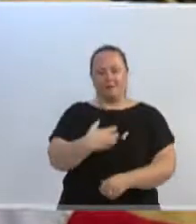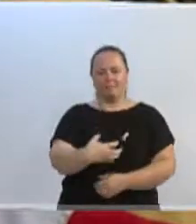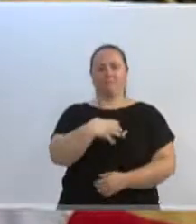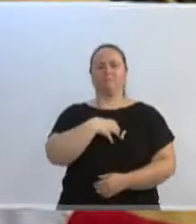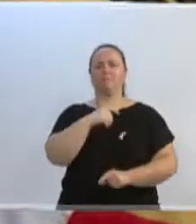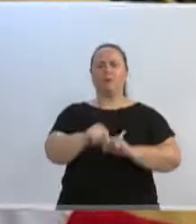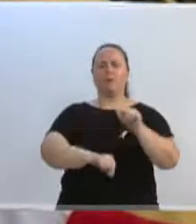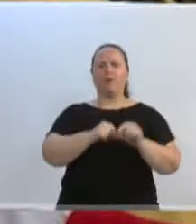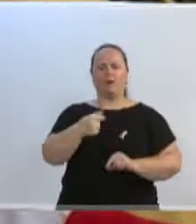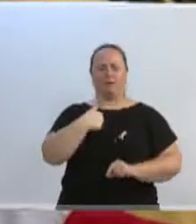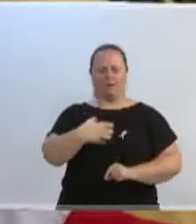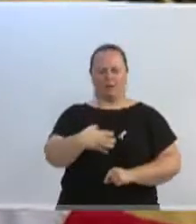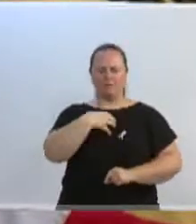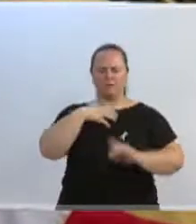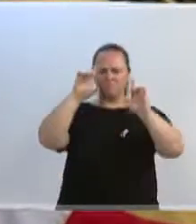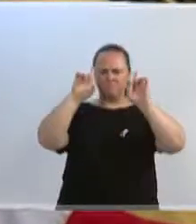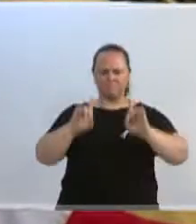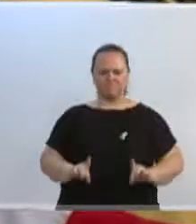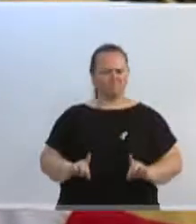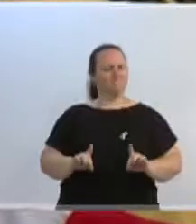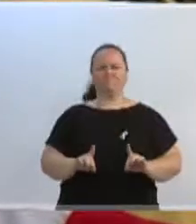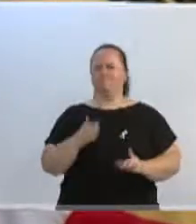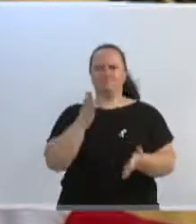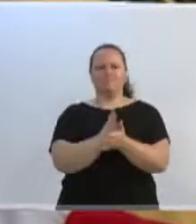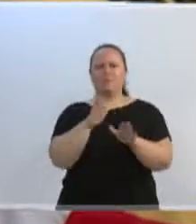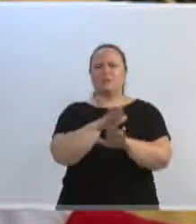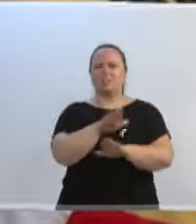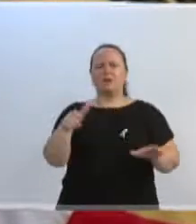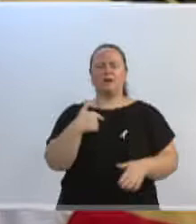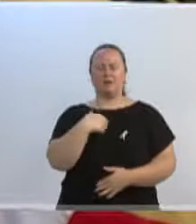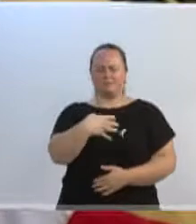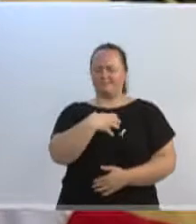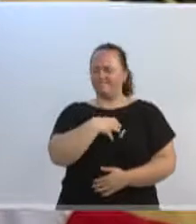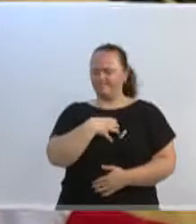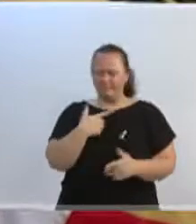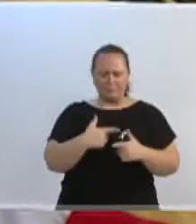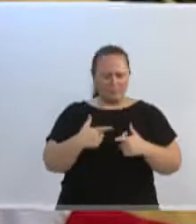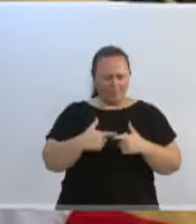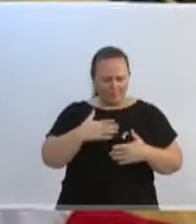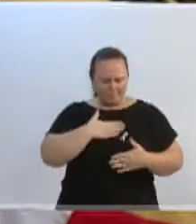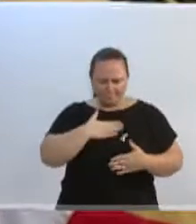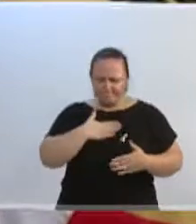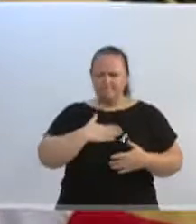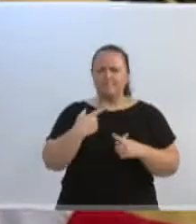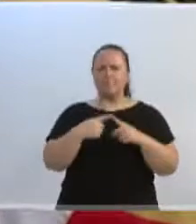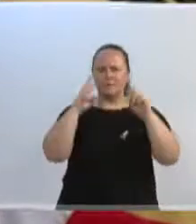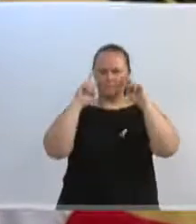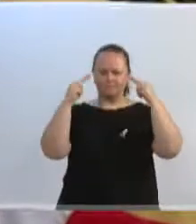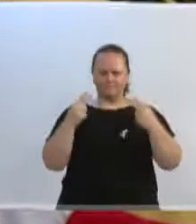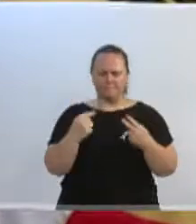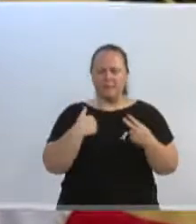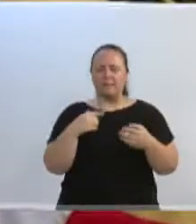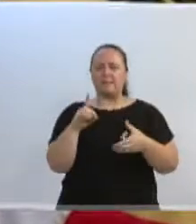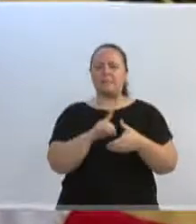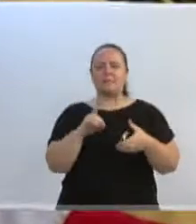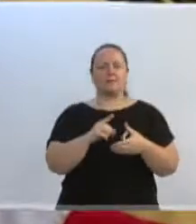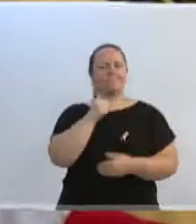mais deficiente, porque eu me sinto deficiente a partir do momento em que eu não consigo atender